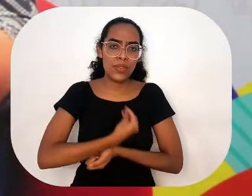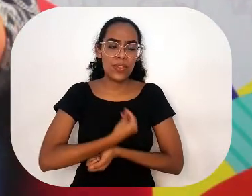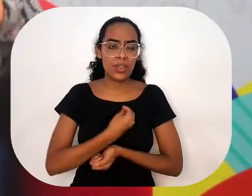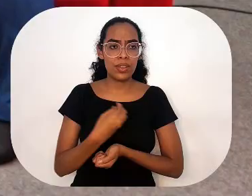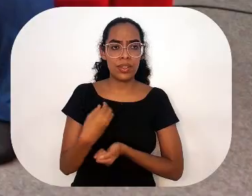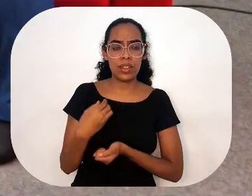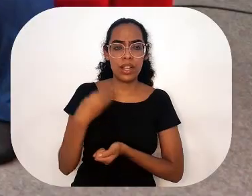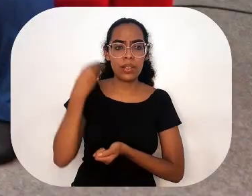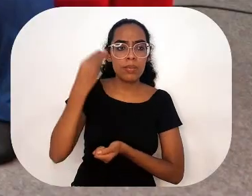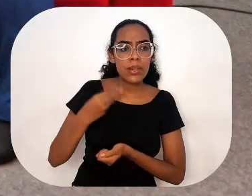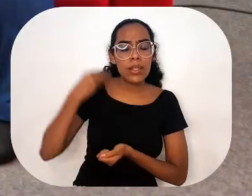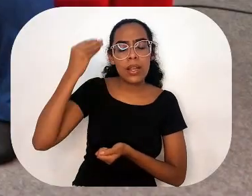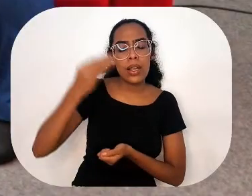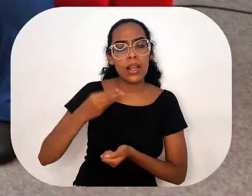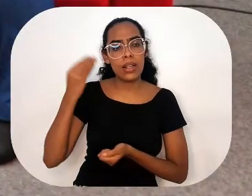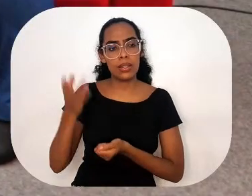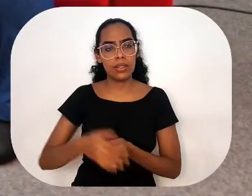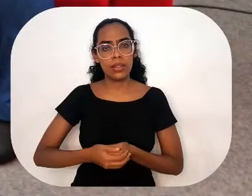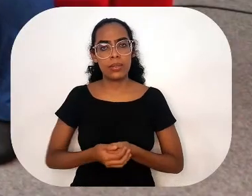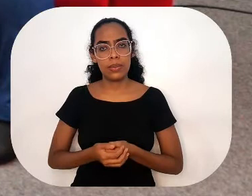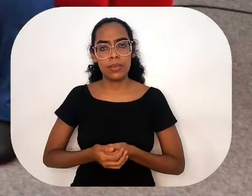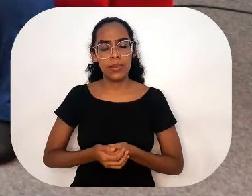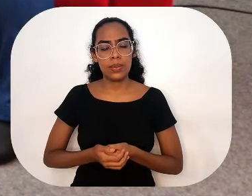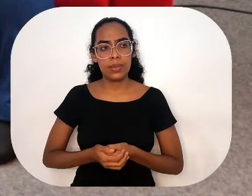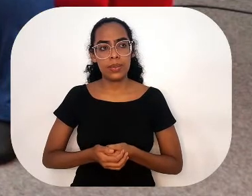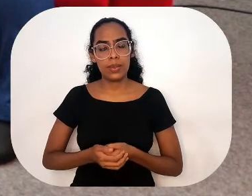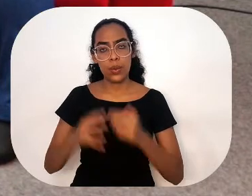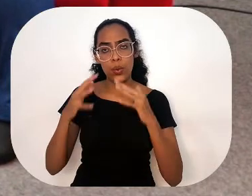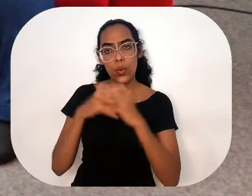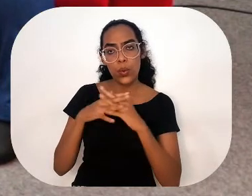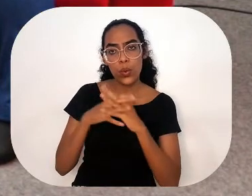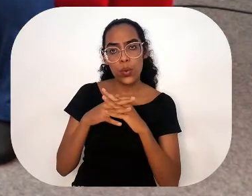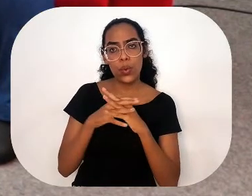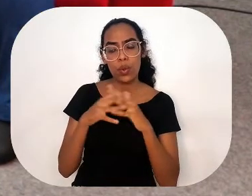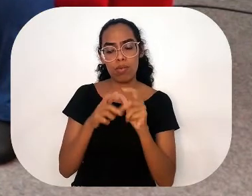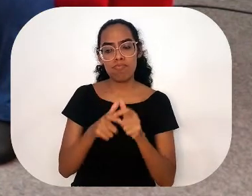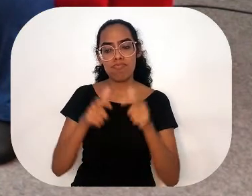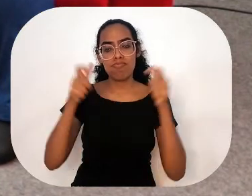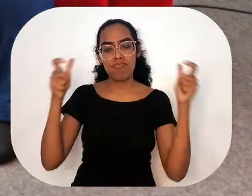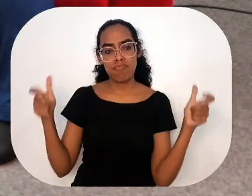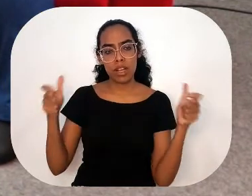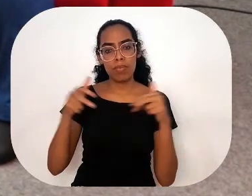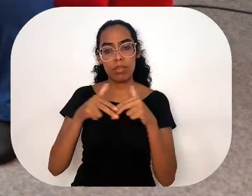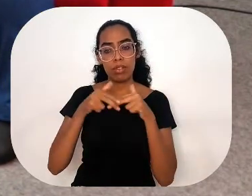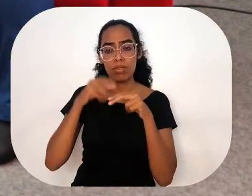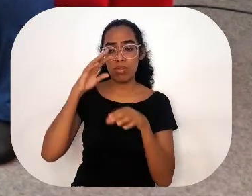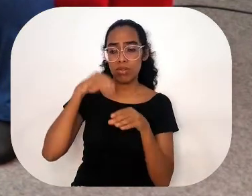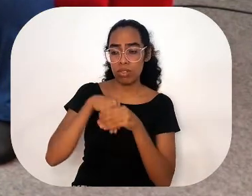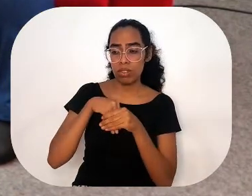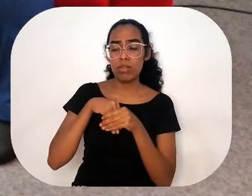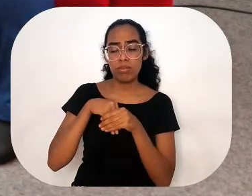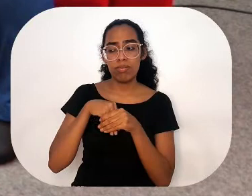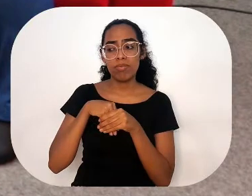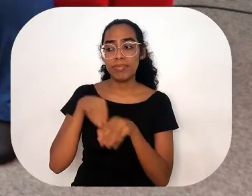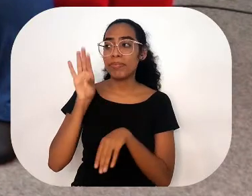com os acontecimentos Com as experiências na com os conflitos Então tudo isso tá muito